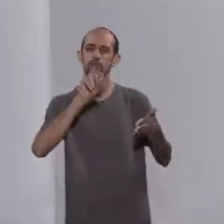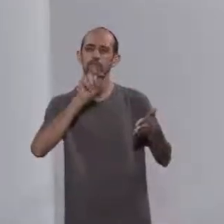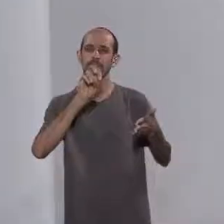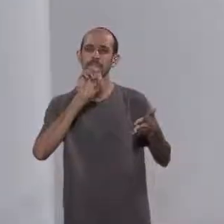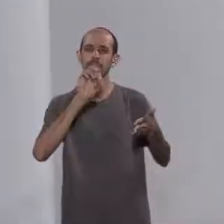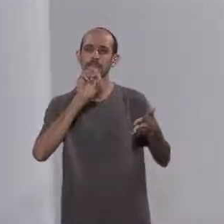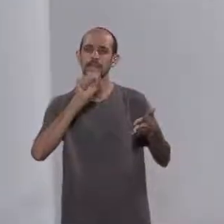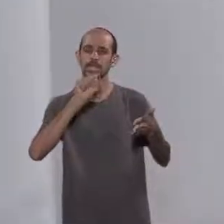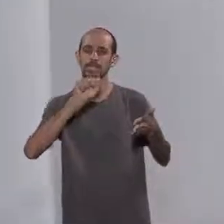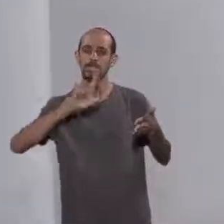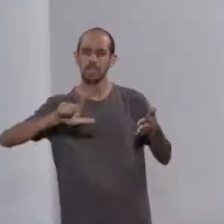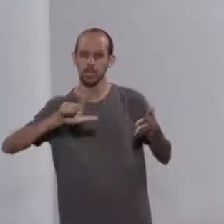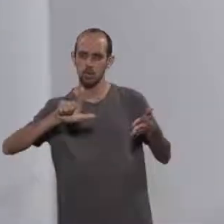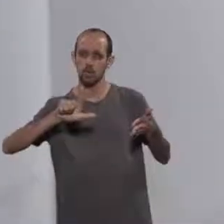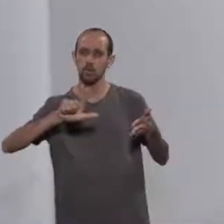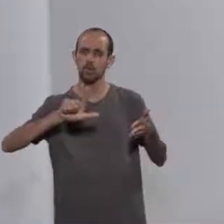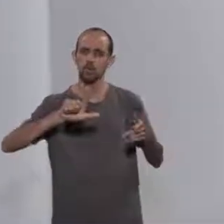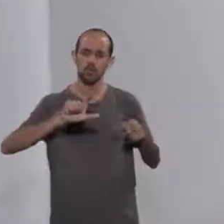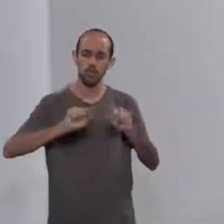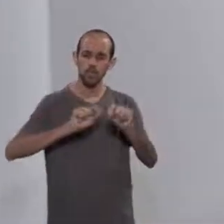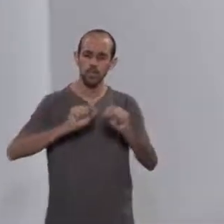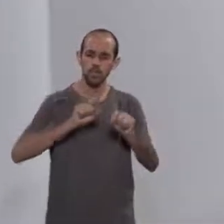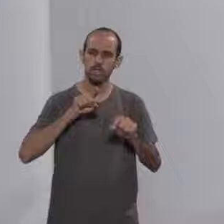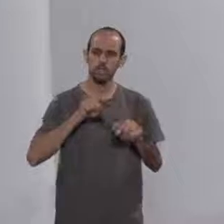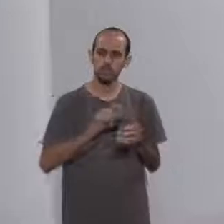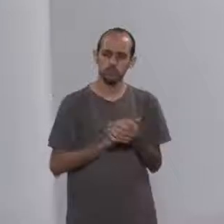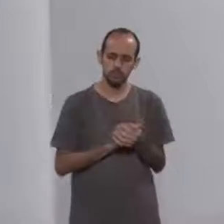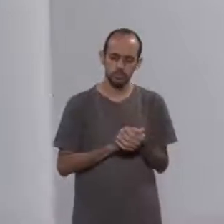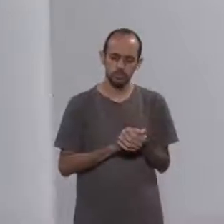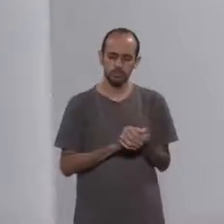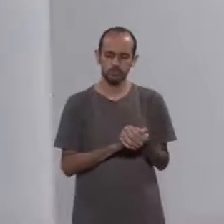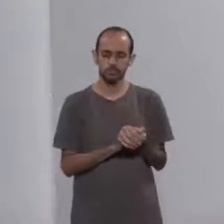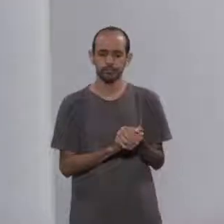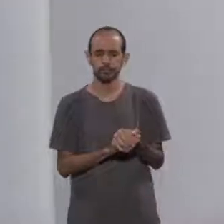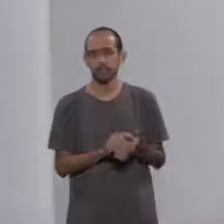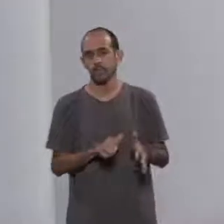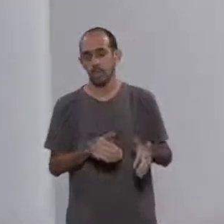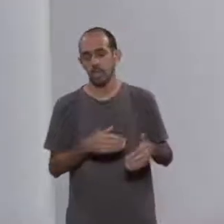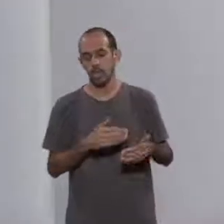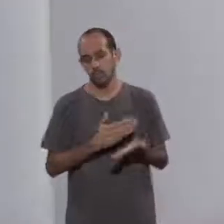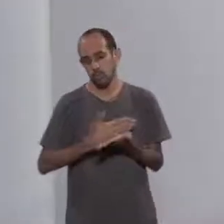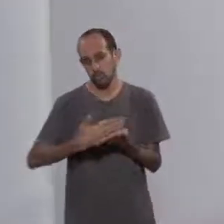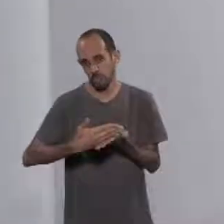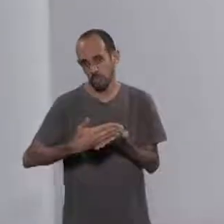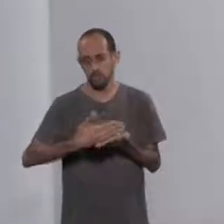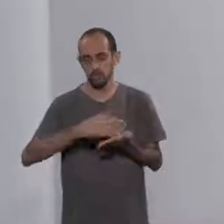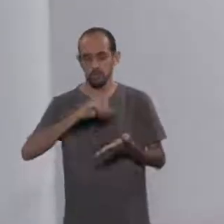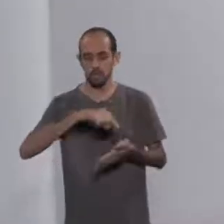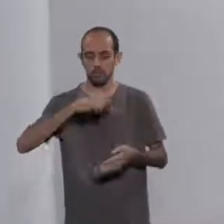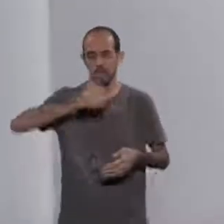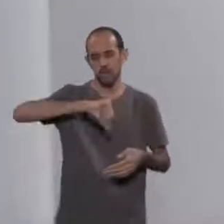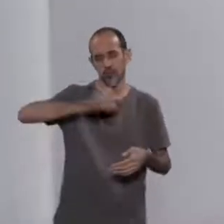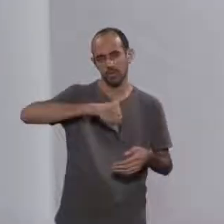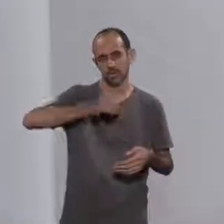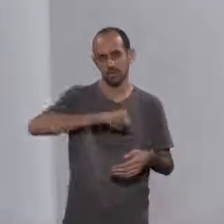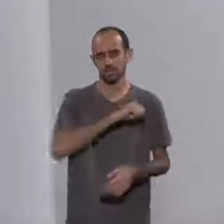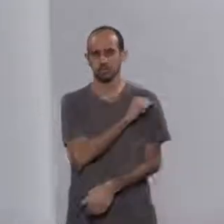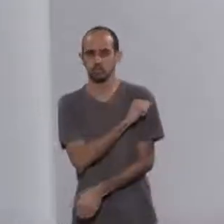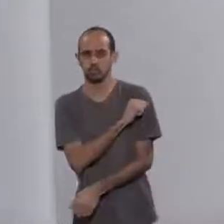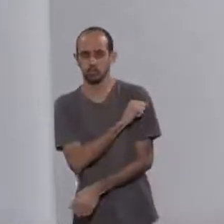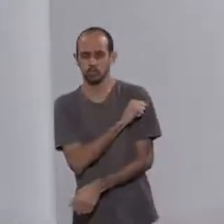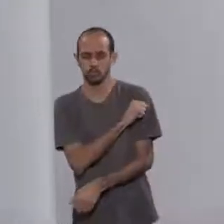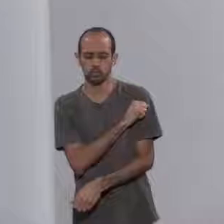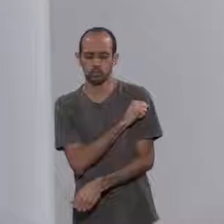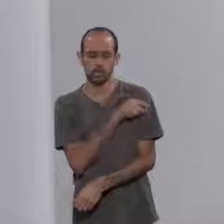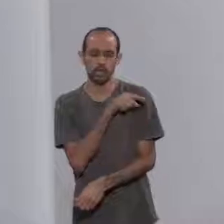com os professores, o que a gente parte, a princípio, né, avaliar o aluno, em que momento da